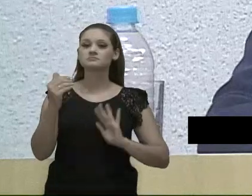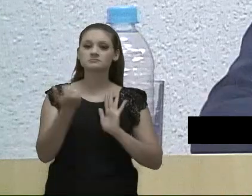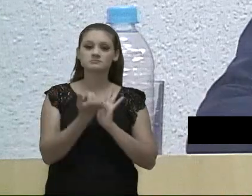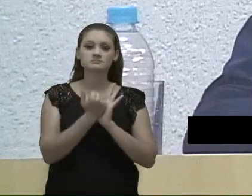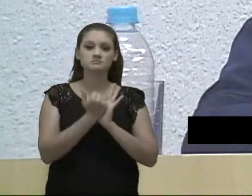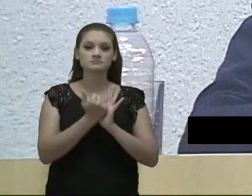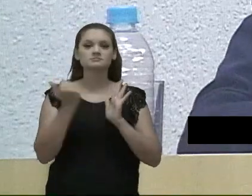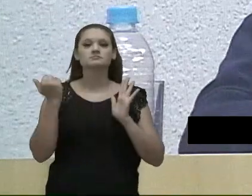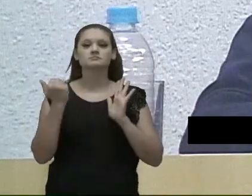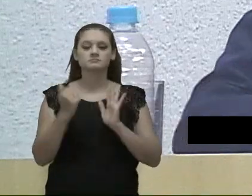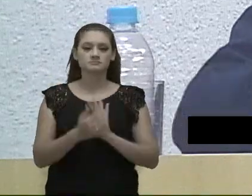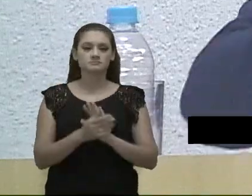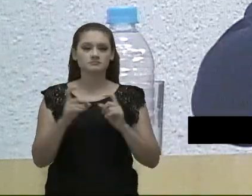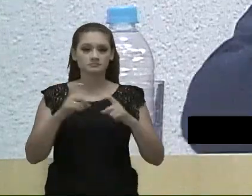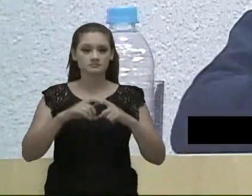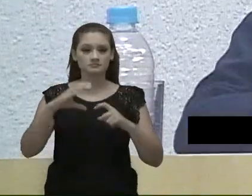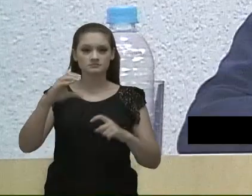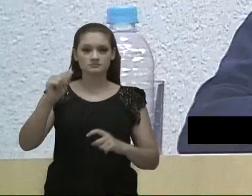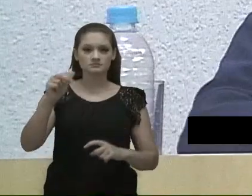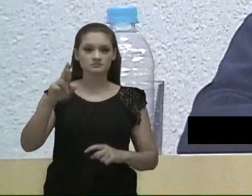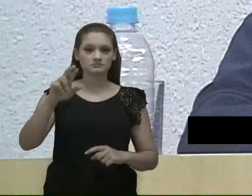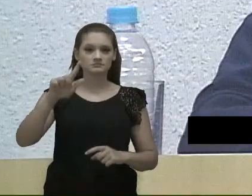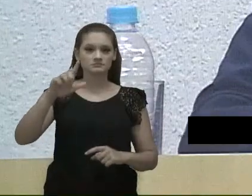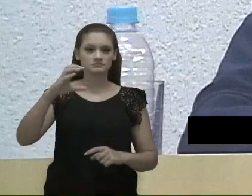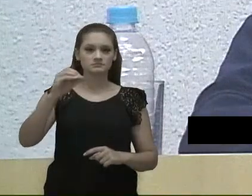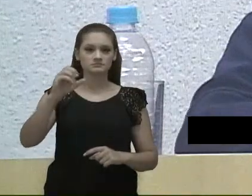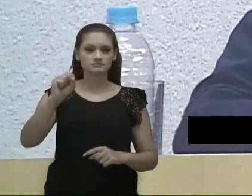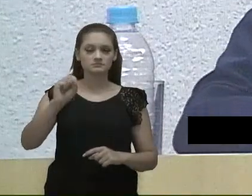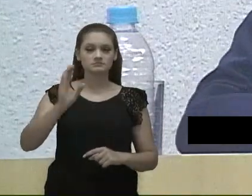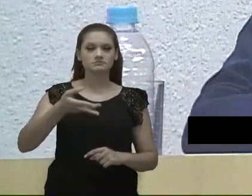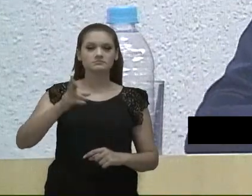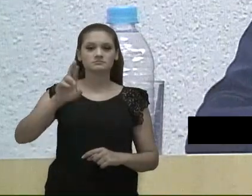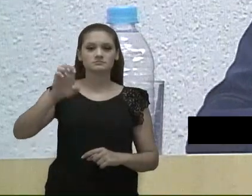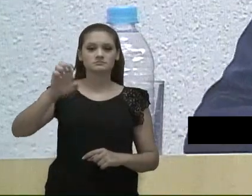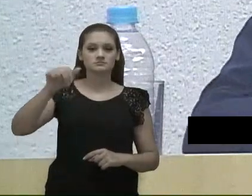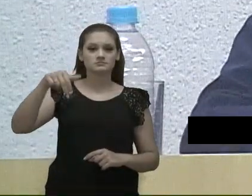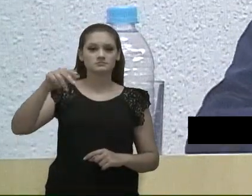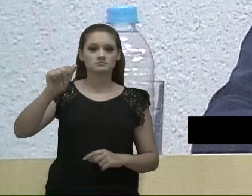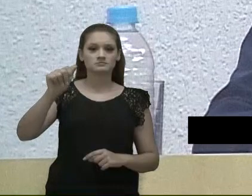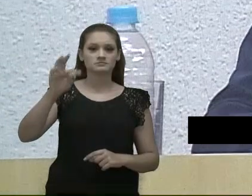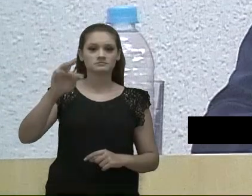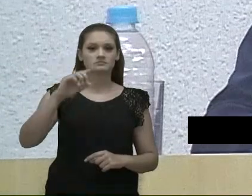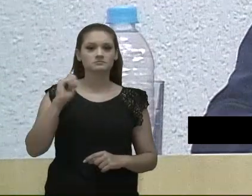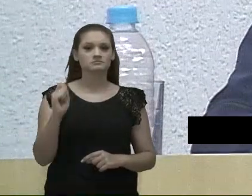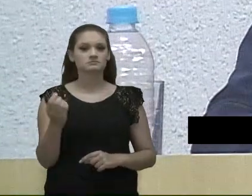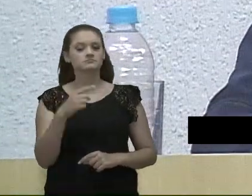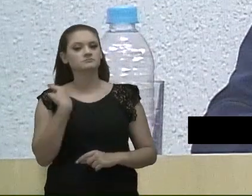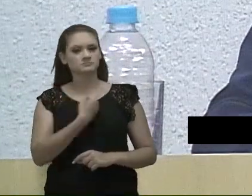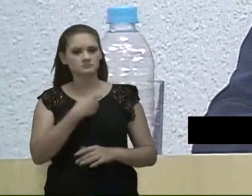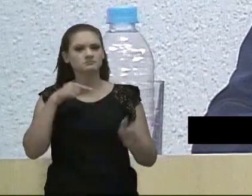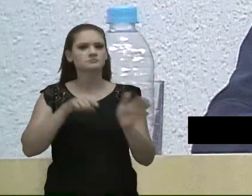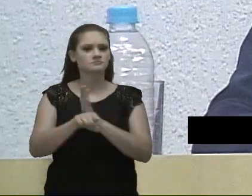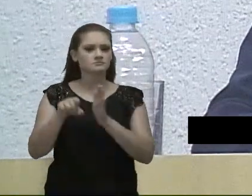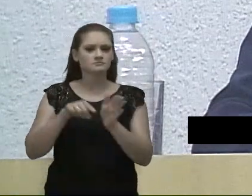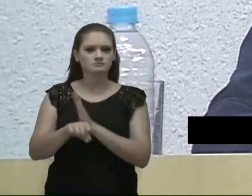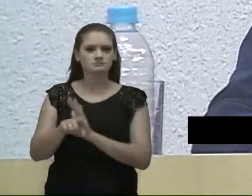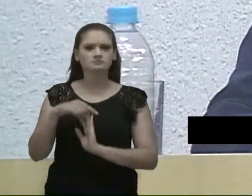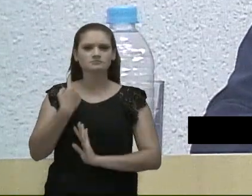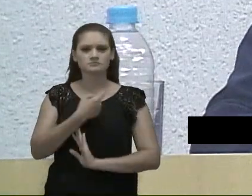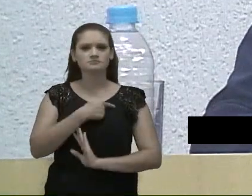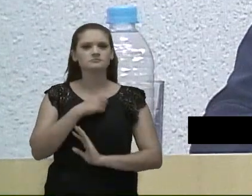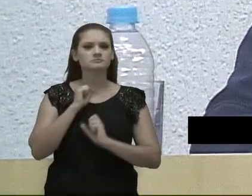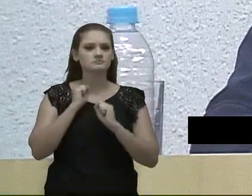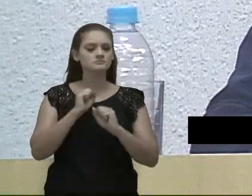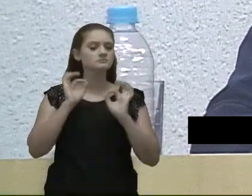doutor. Tá, doutor Carlos e doutor Renato, não tem problema. Mas que essa comissão vai fazer os questionamentos, vai. Isso o senhor pode